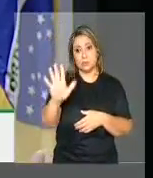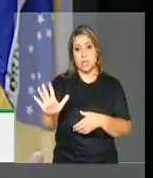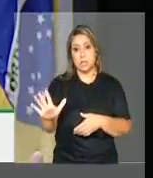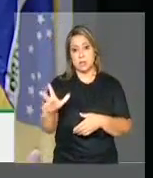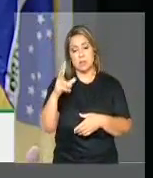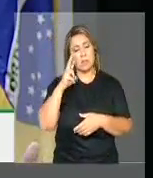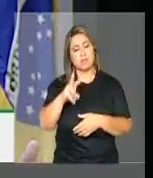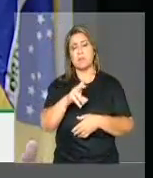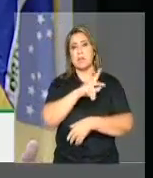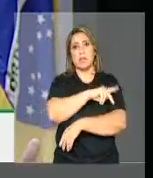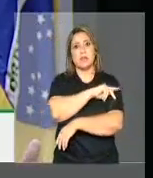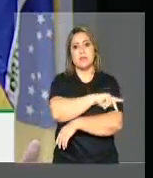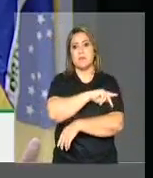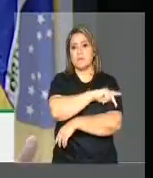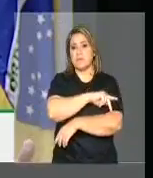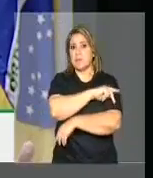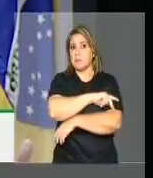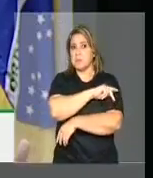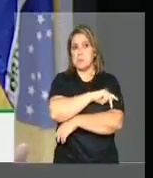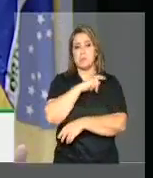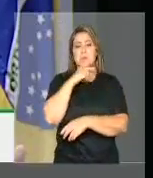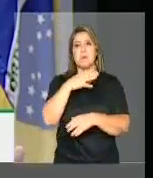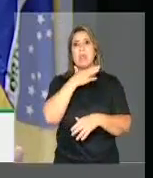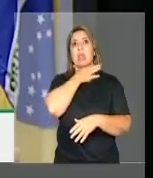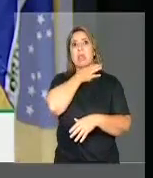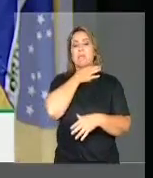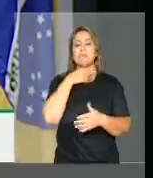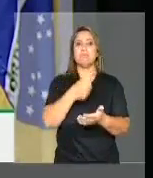quero ver o meu Piauí pagar esse preço,